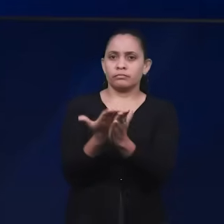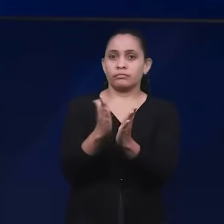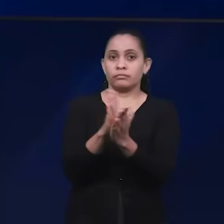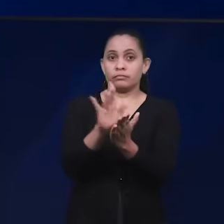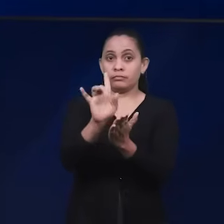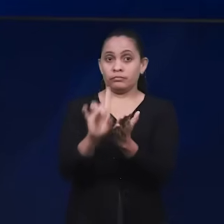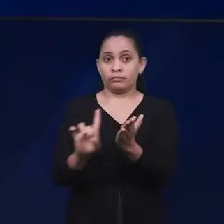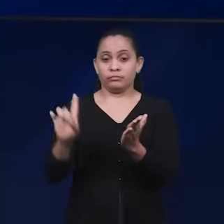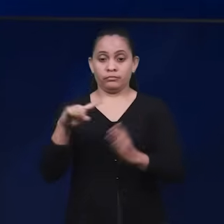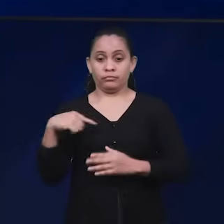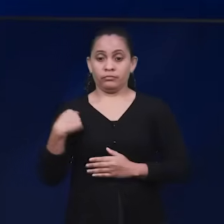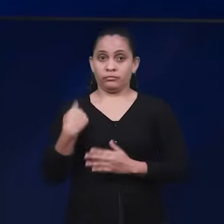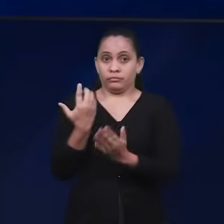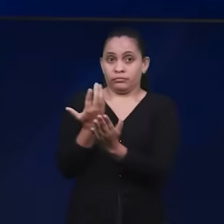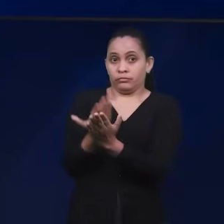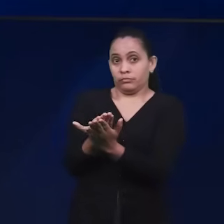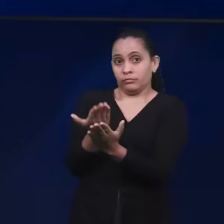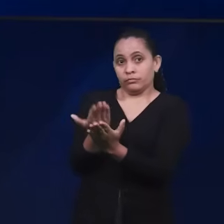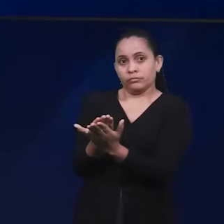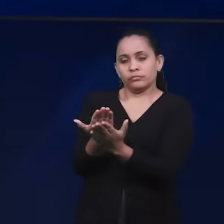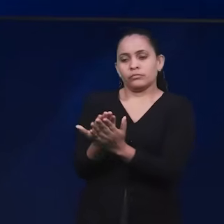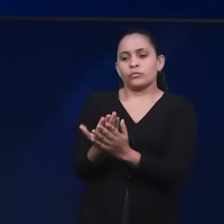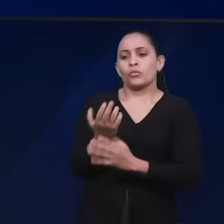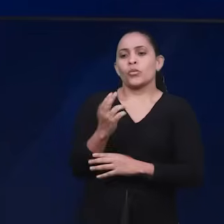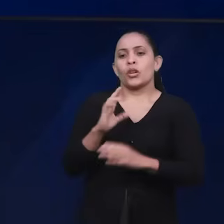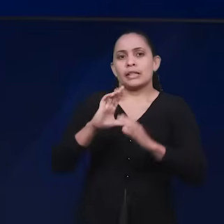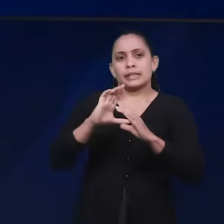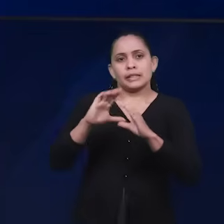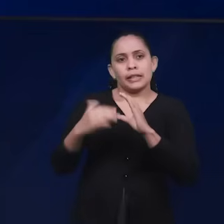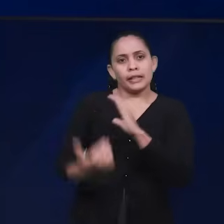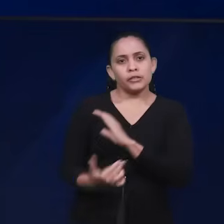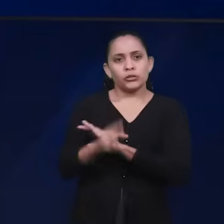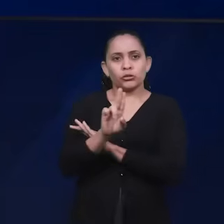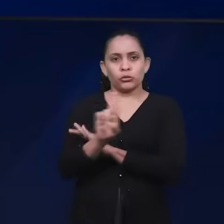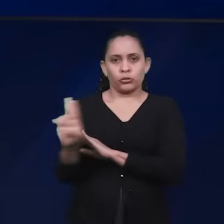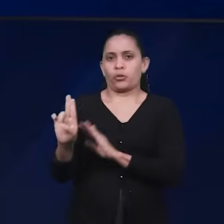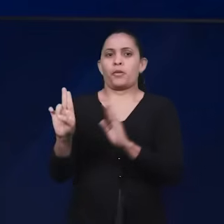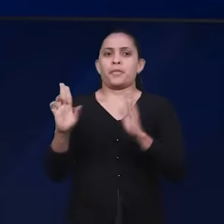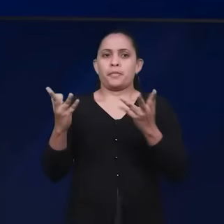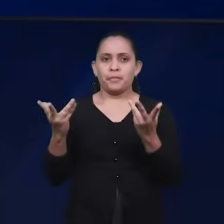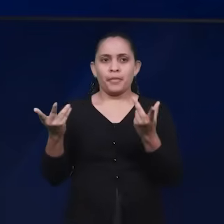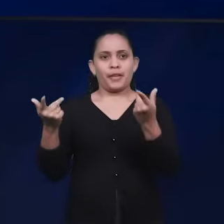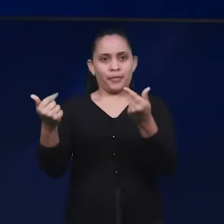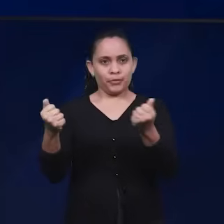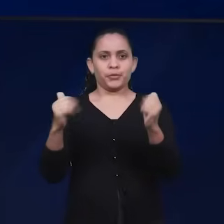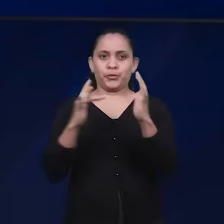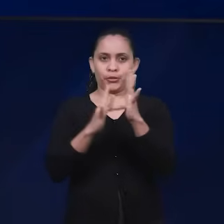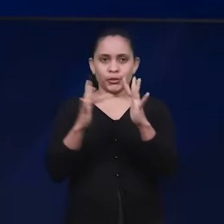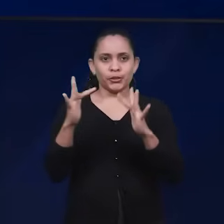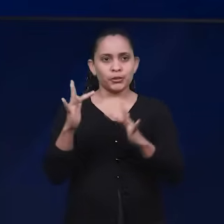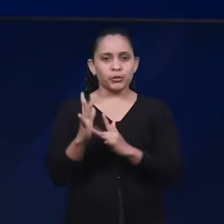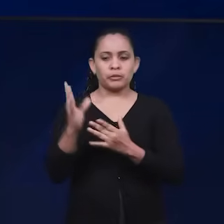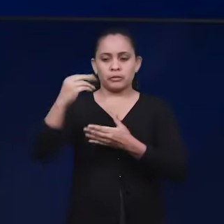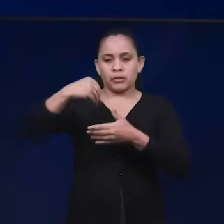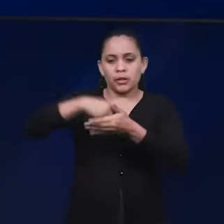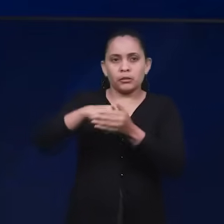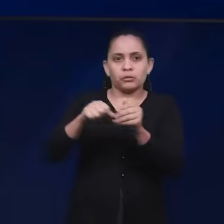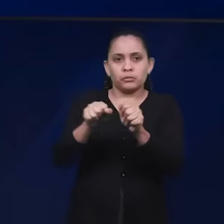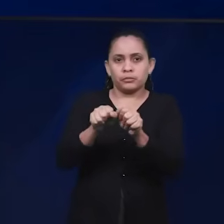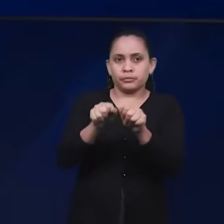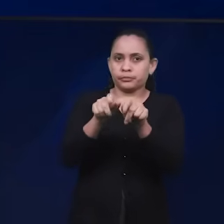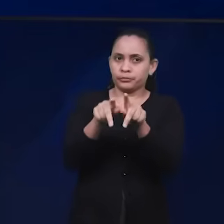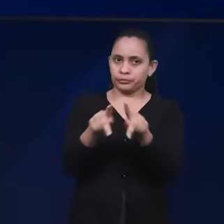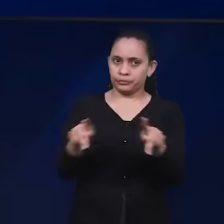bíblicos. Estamos estudando os nomes, os títulos gloriosos de Jesus no livro de